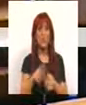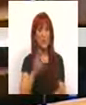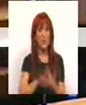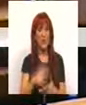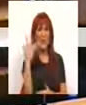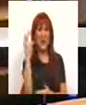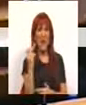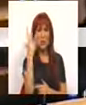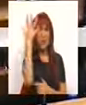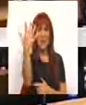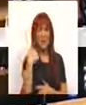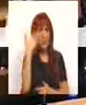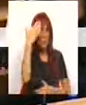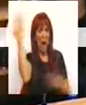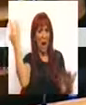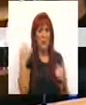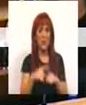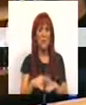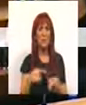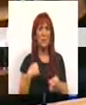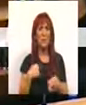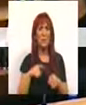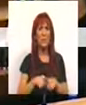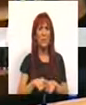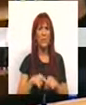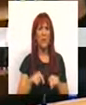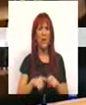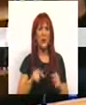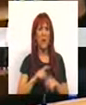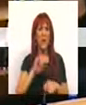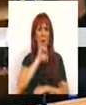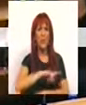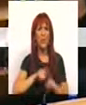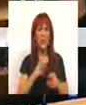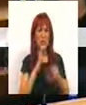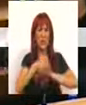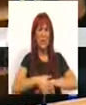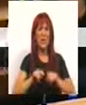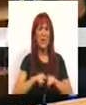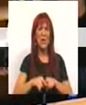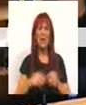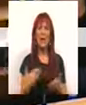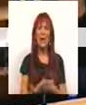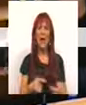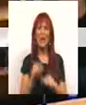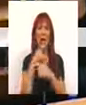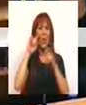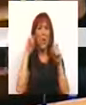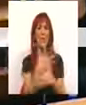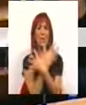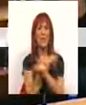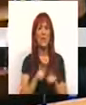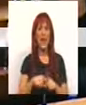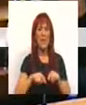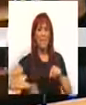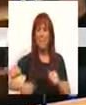por 5 anos, julga-se, estando indicado que a área potencial de intervenção para submeter a fogo controlado em matos